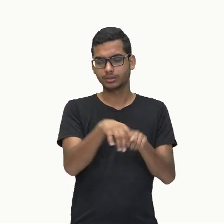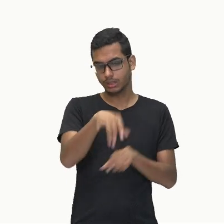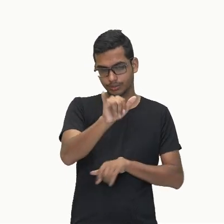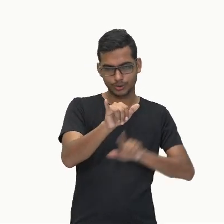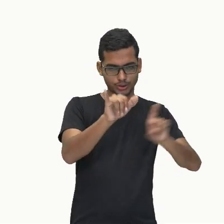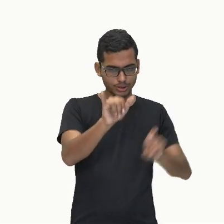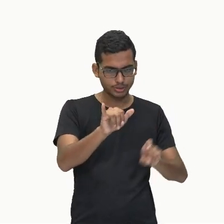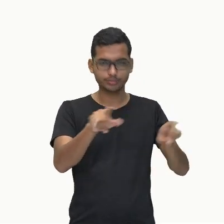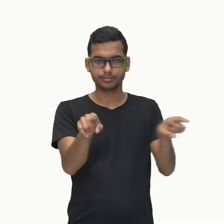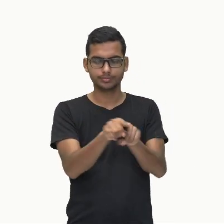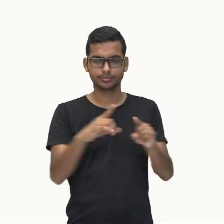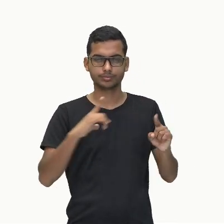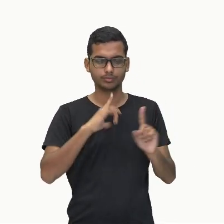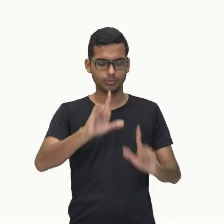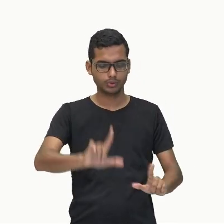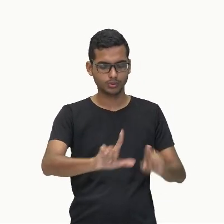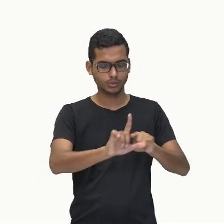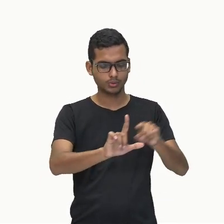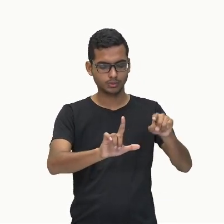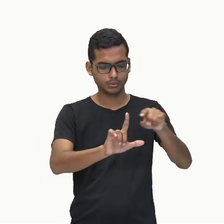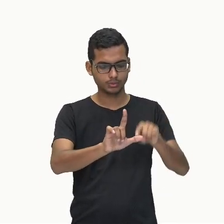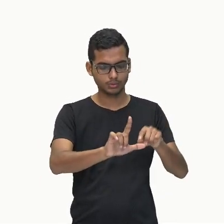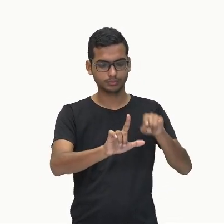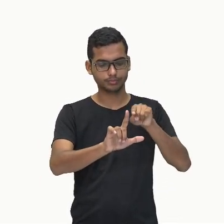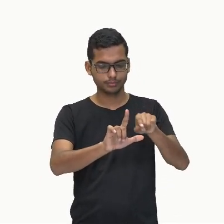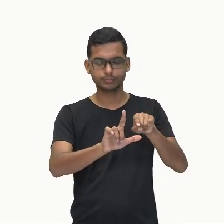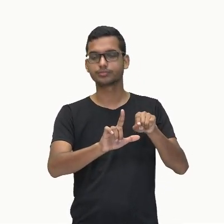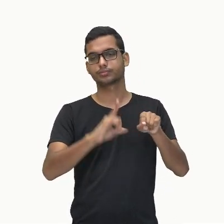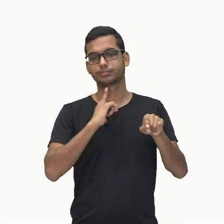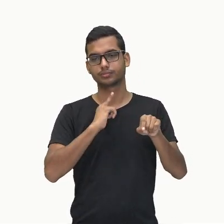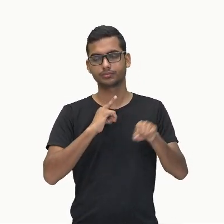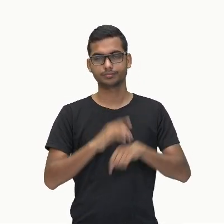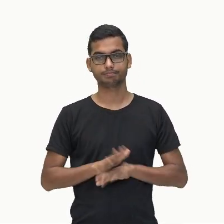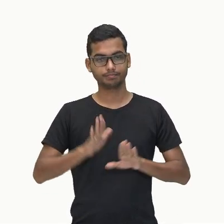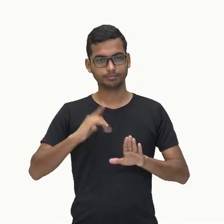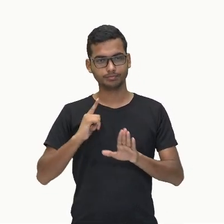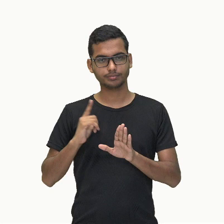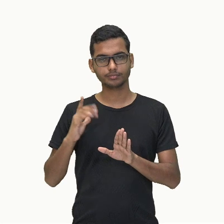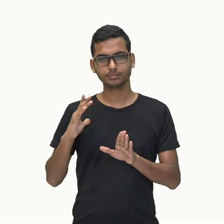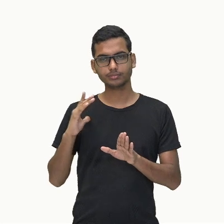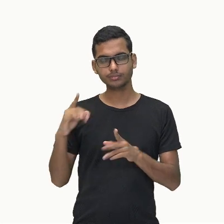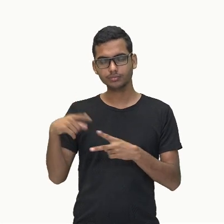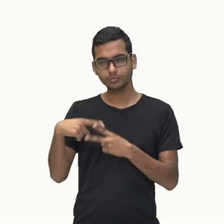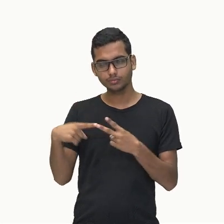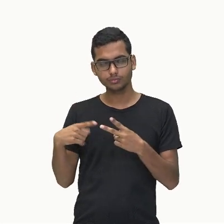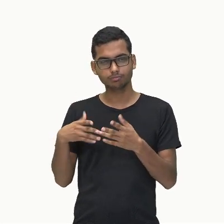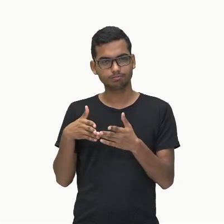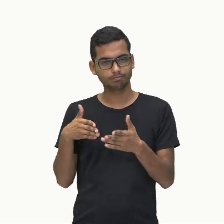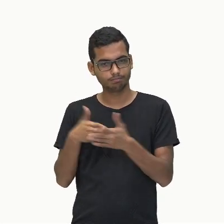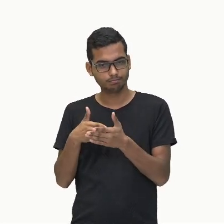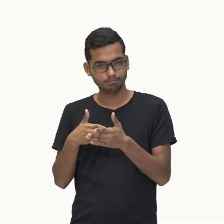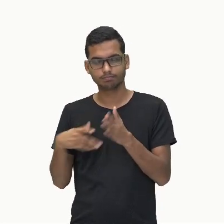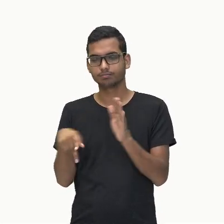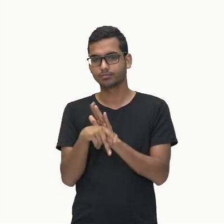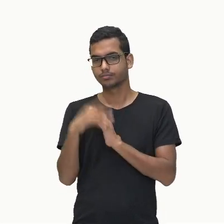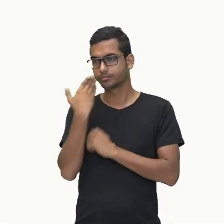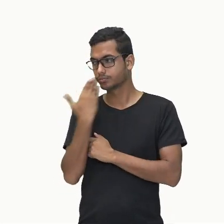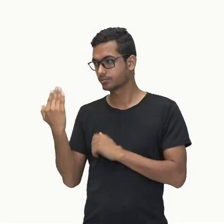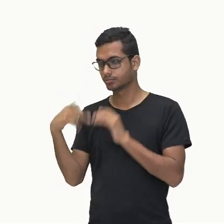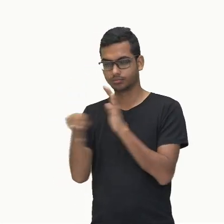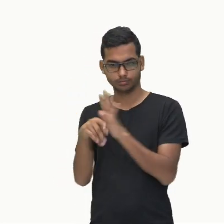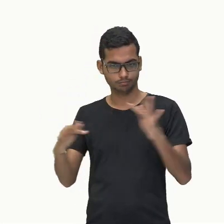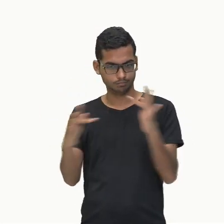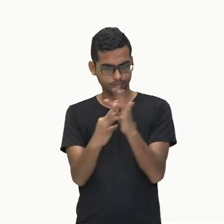também, sendo que a gente tem aqui os dois limites que fazem parte da função. Como não dá para a gente